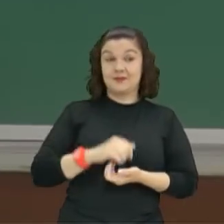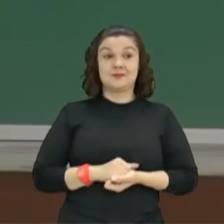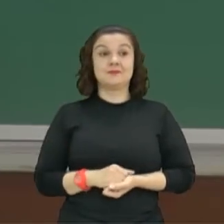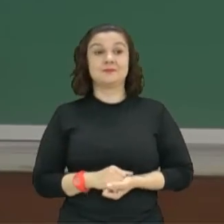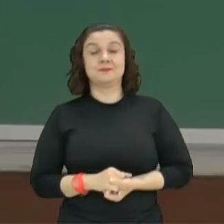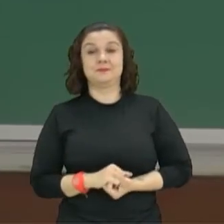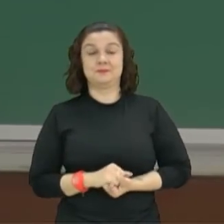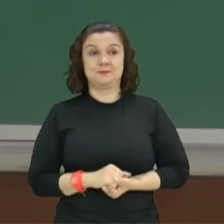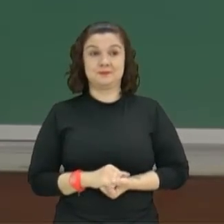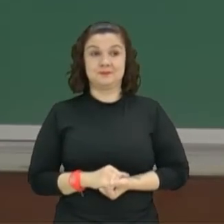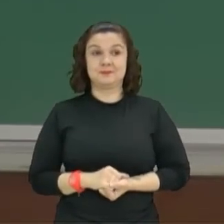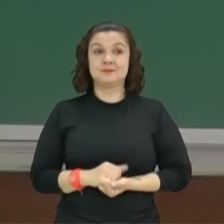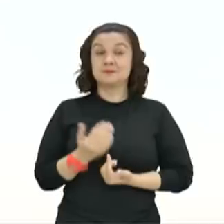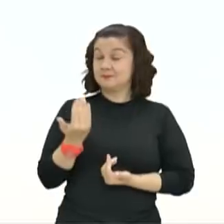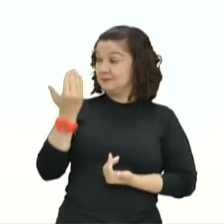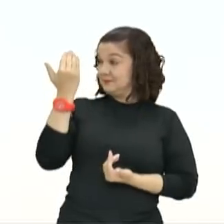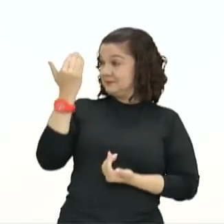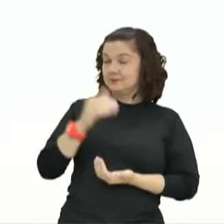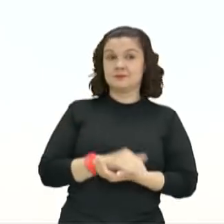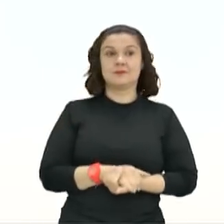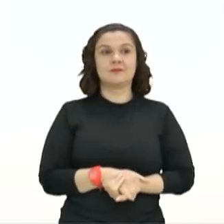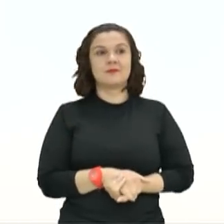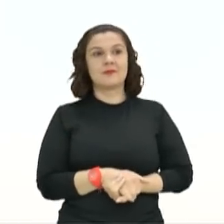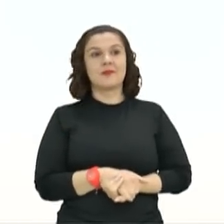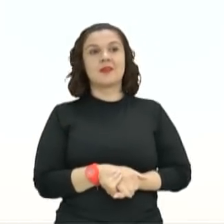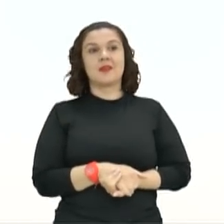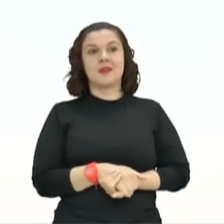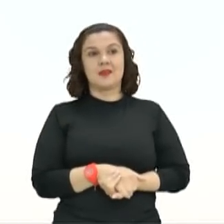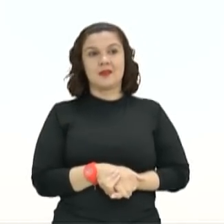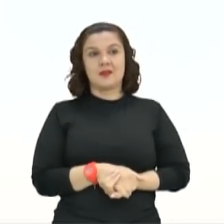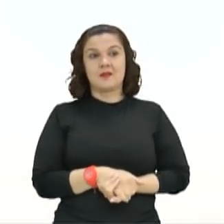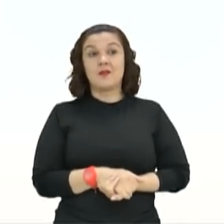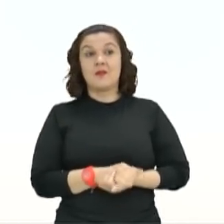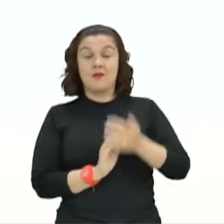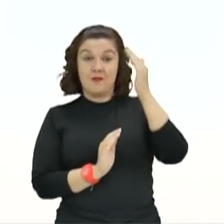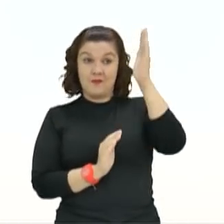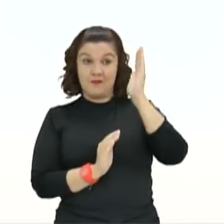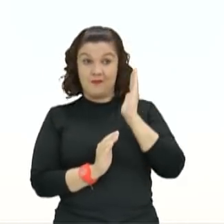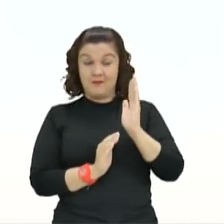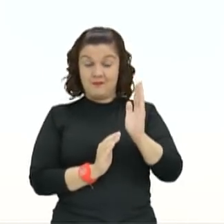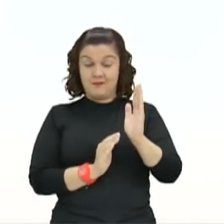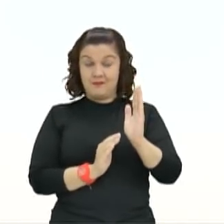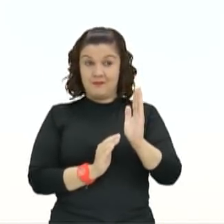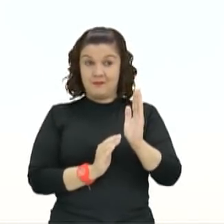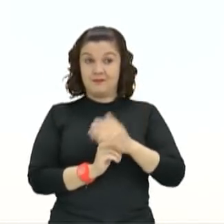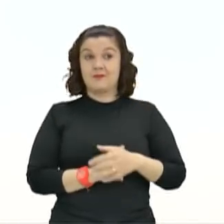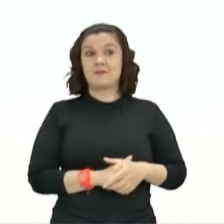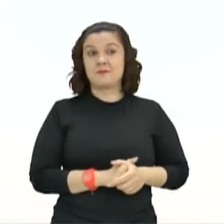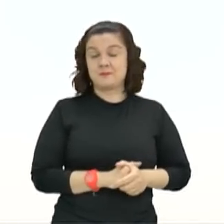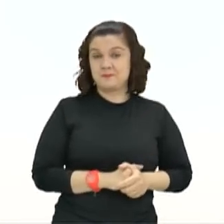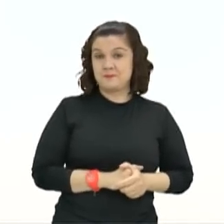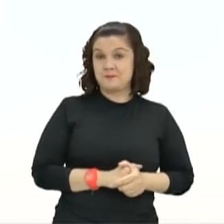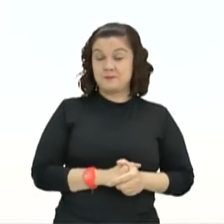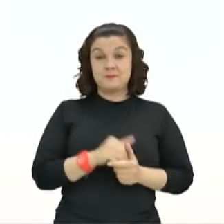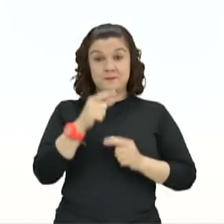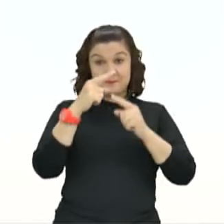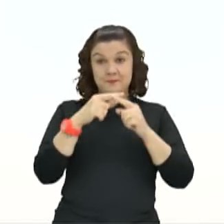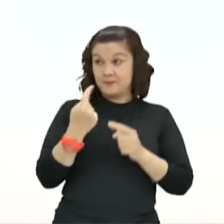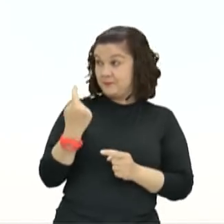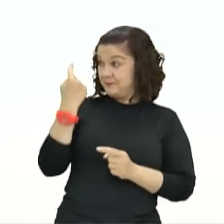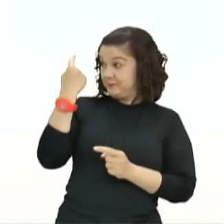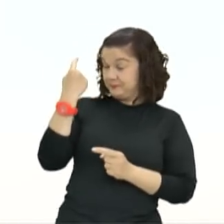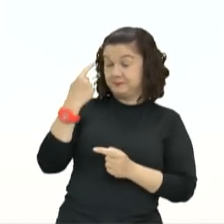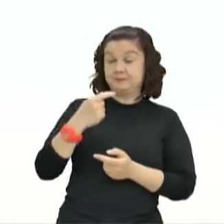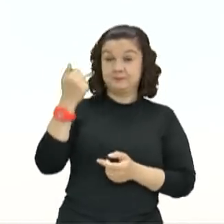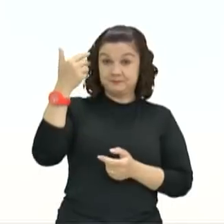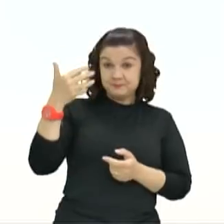substituindo novamente, o que nós temos? Ó, apareceu o K. No lugar dele, ó, coloquei 2 sobre A elevado ao quadrado vezes A elevado ao